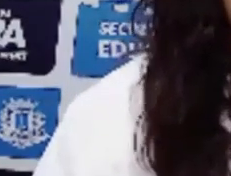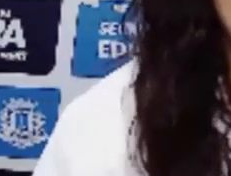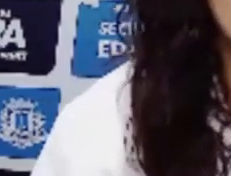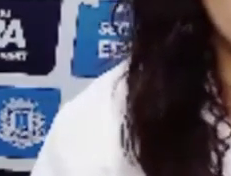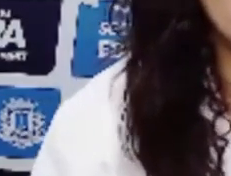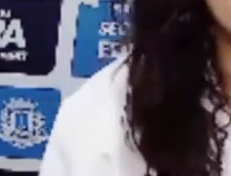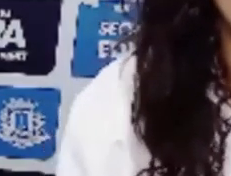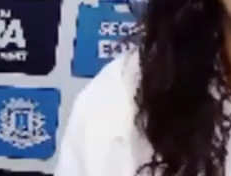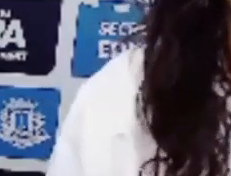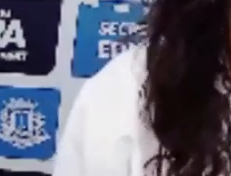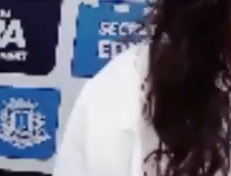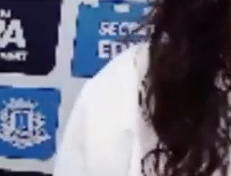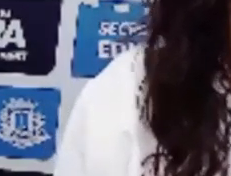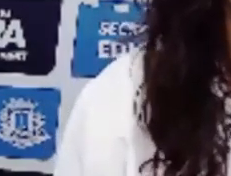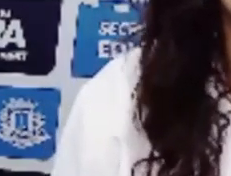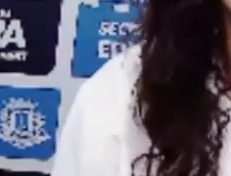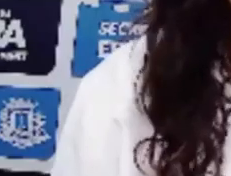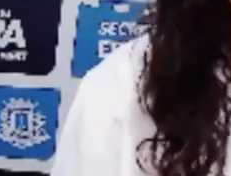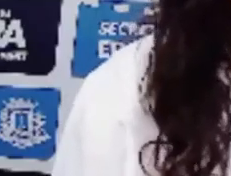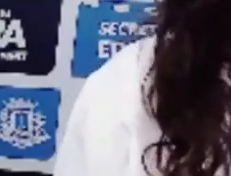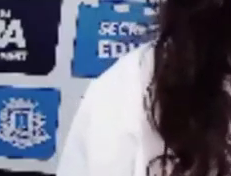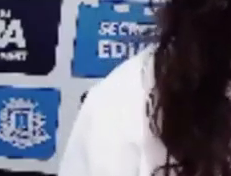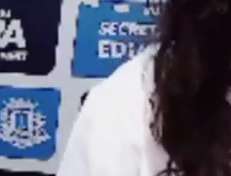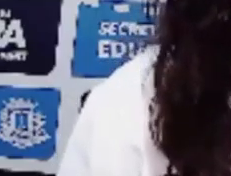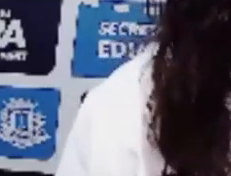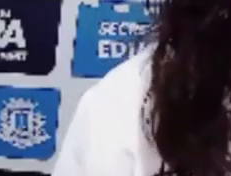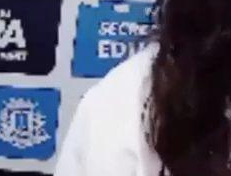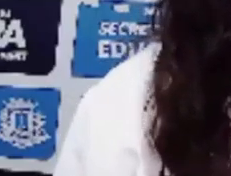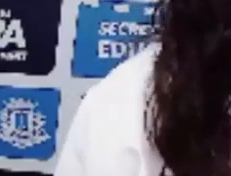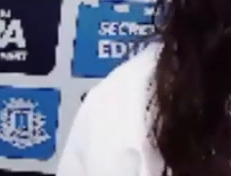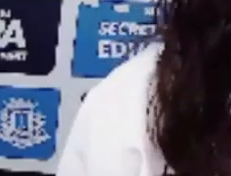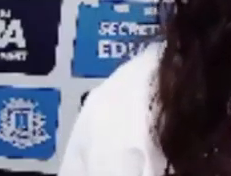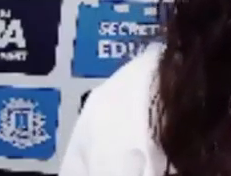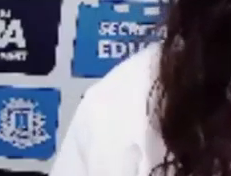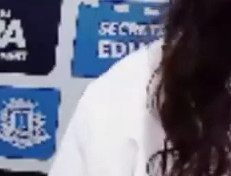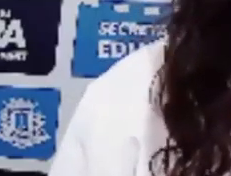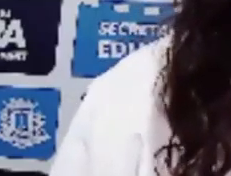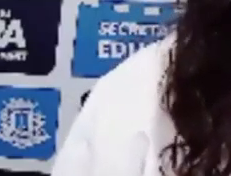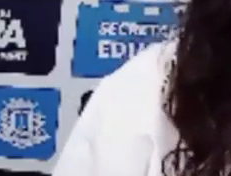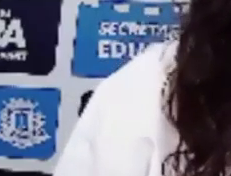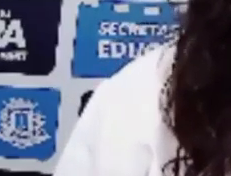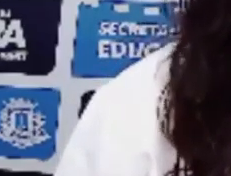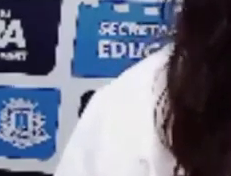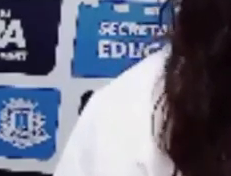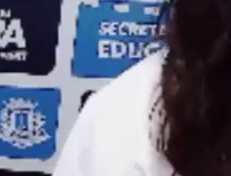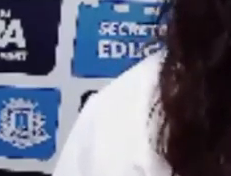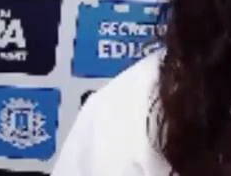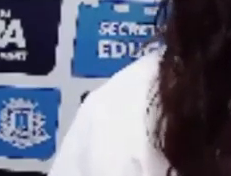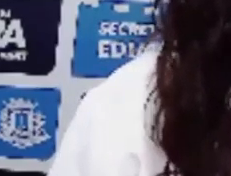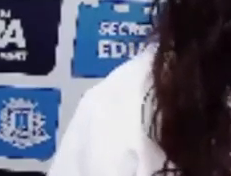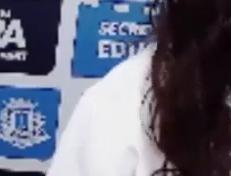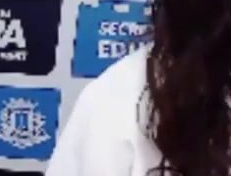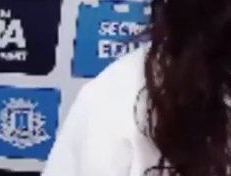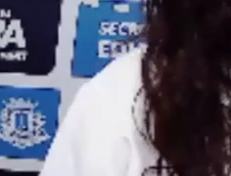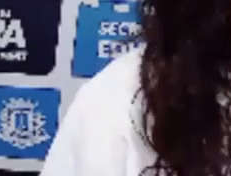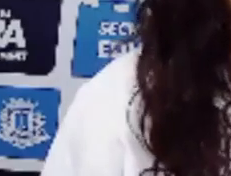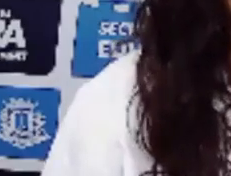aula 34 dia cinco de maio na quarta-feira na nossa área de